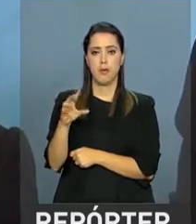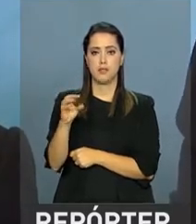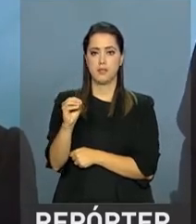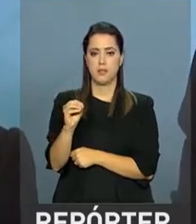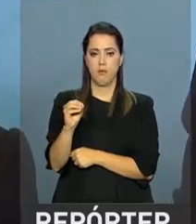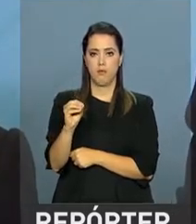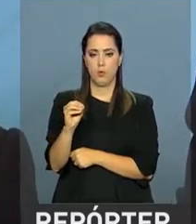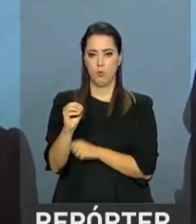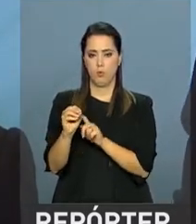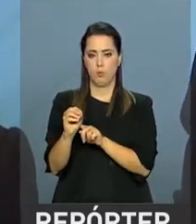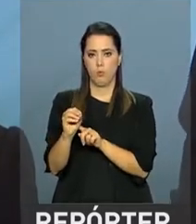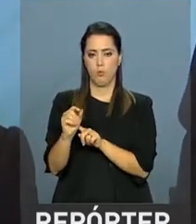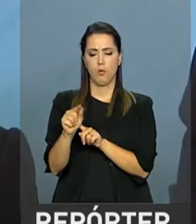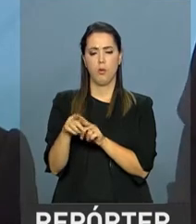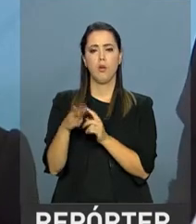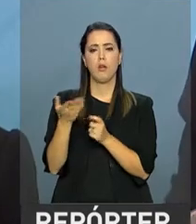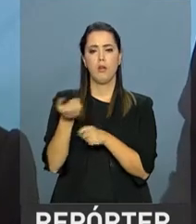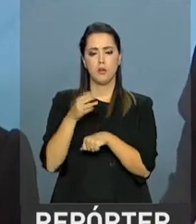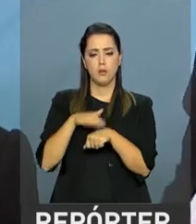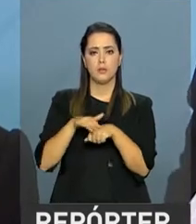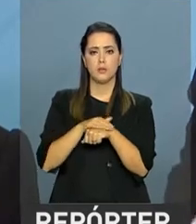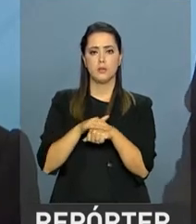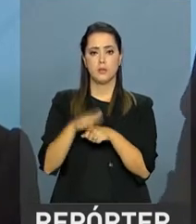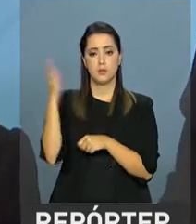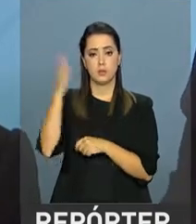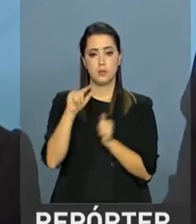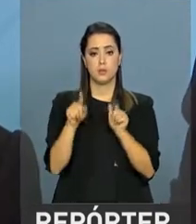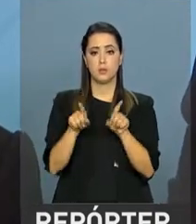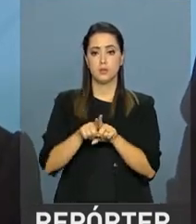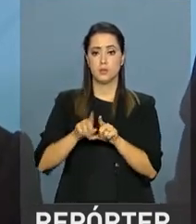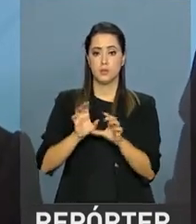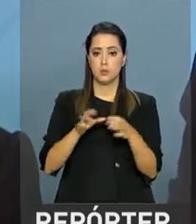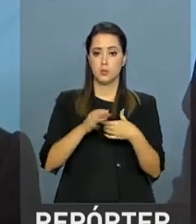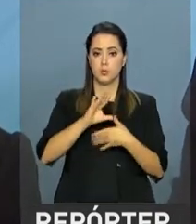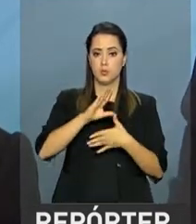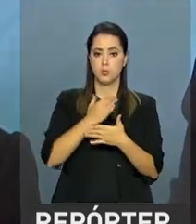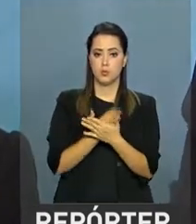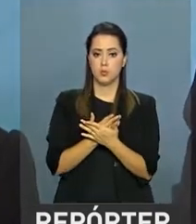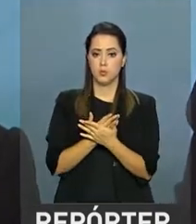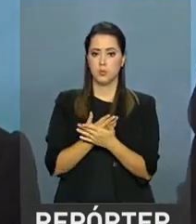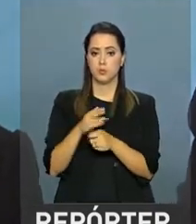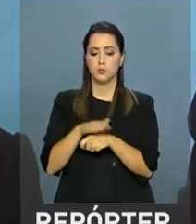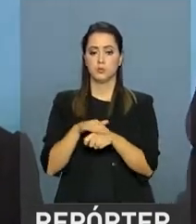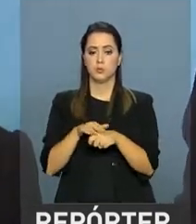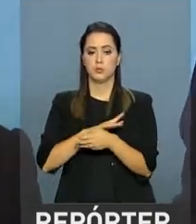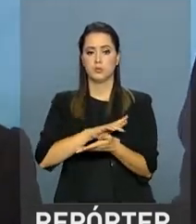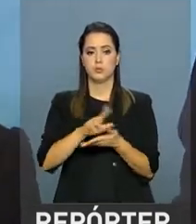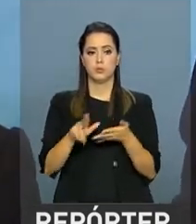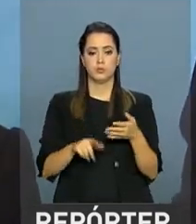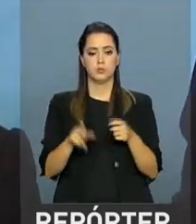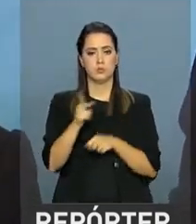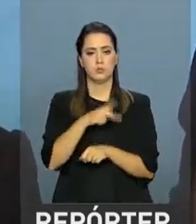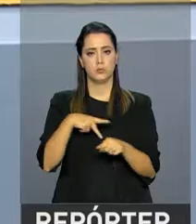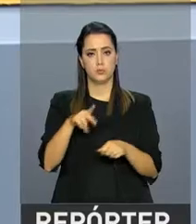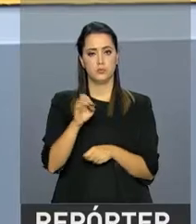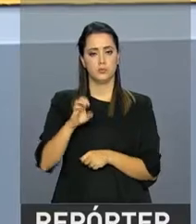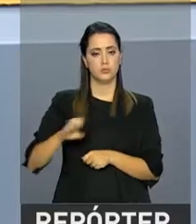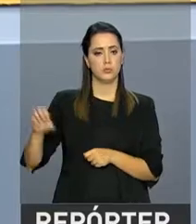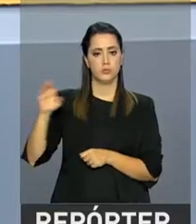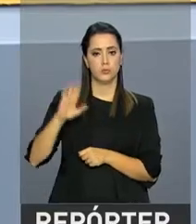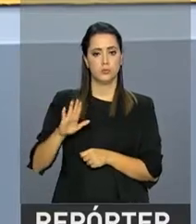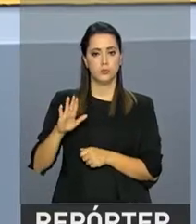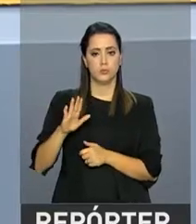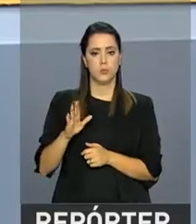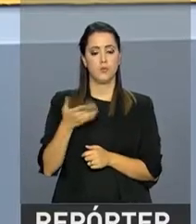brasil e com membros do mercosul é a lei da diverso das conversas com diversos países da união europeia